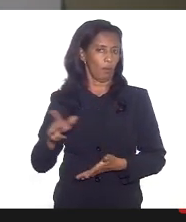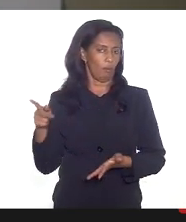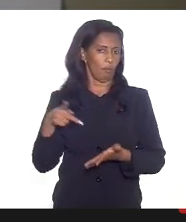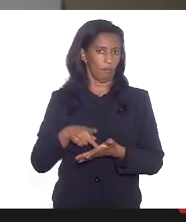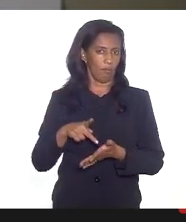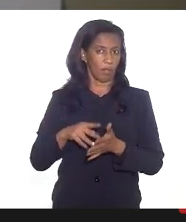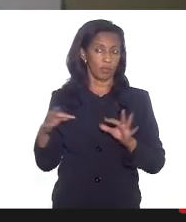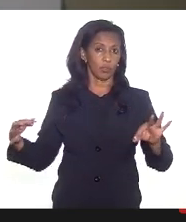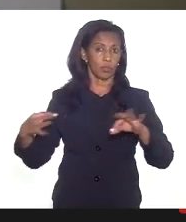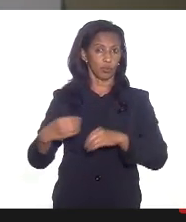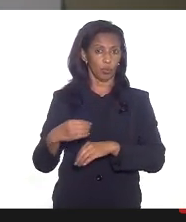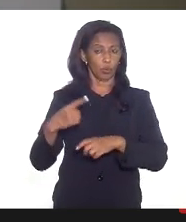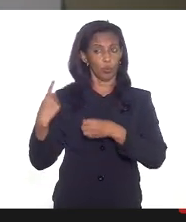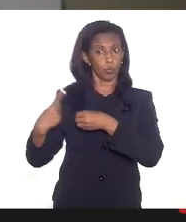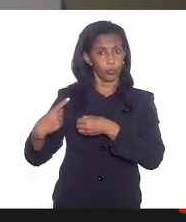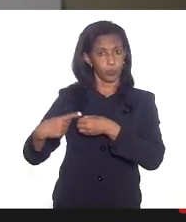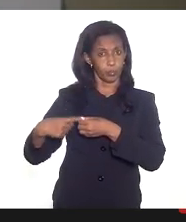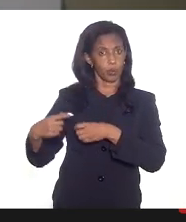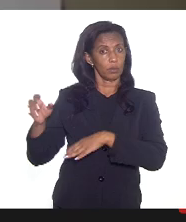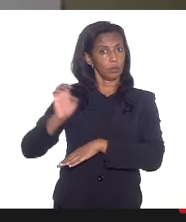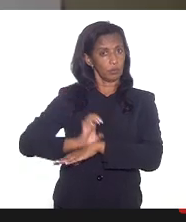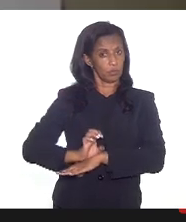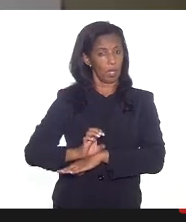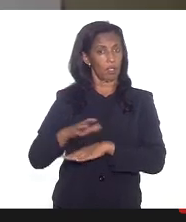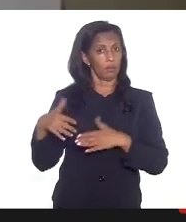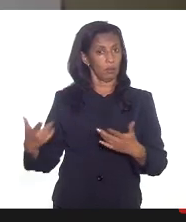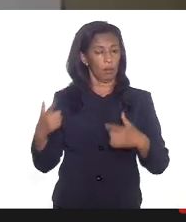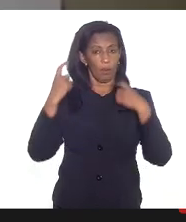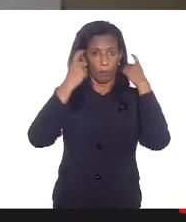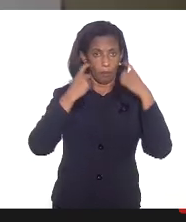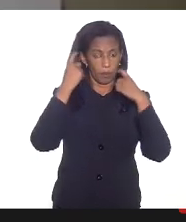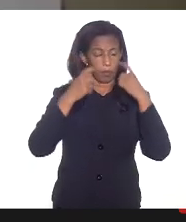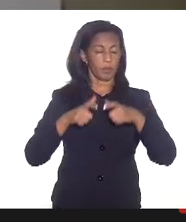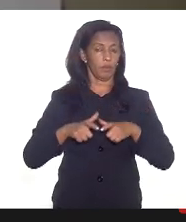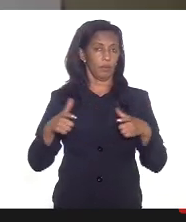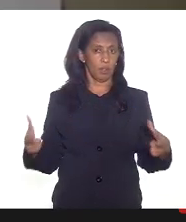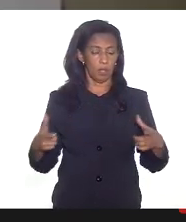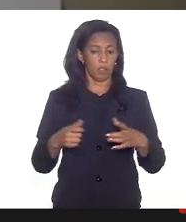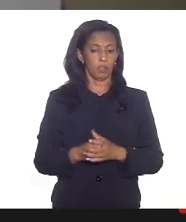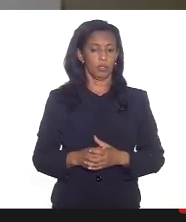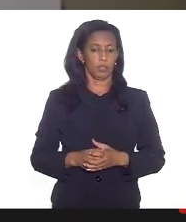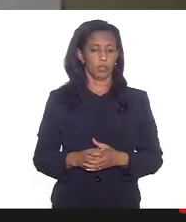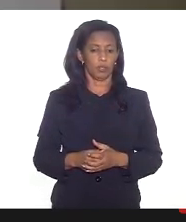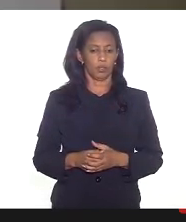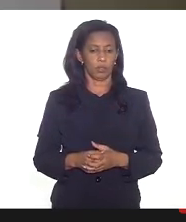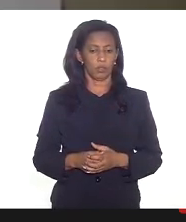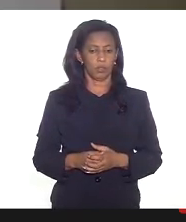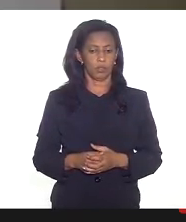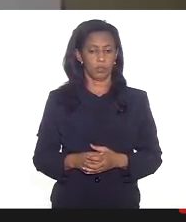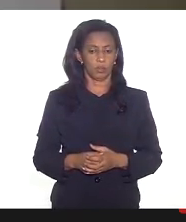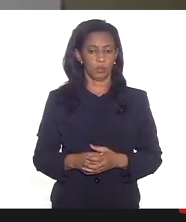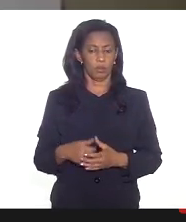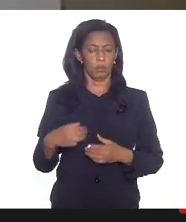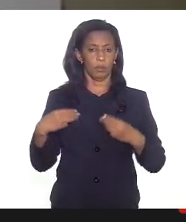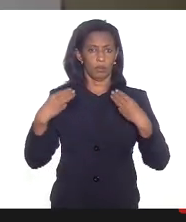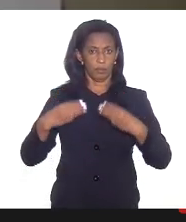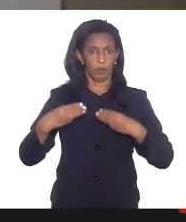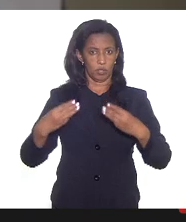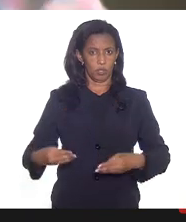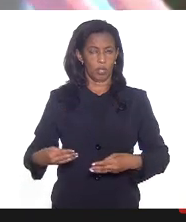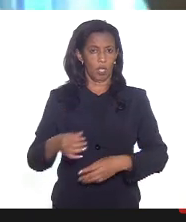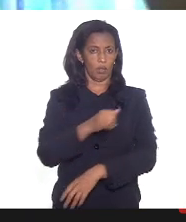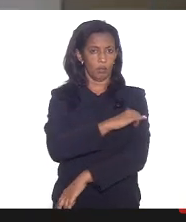de todos os municípios do Estado então este lugar é uma preocupação Grande para o Ministério